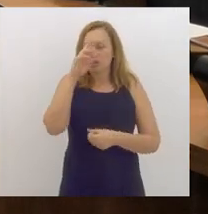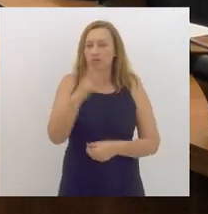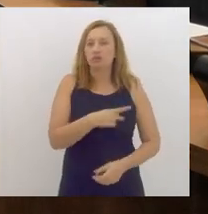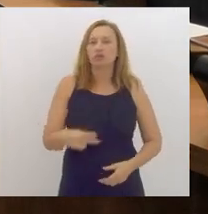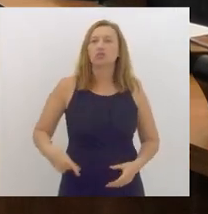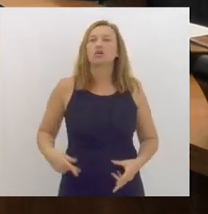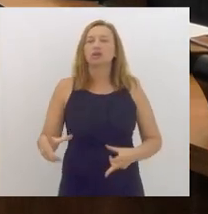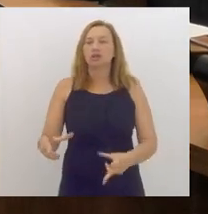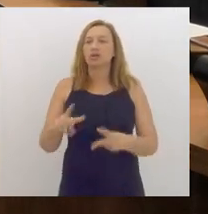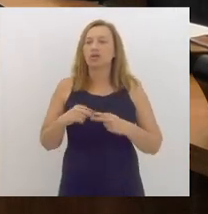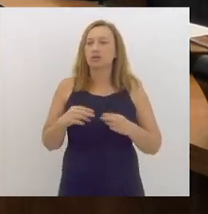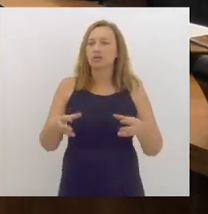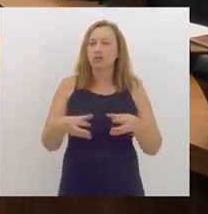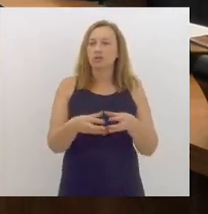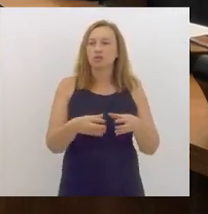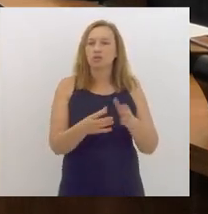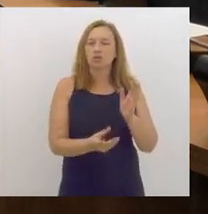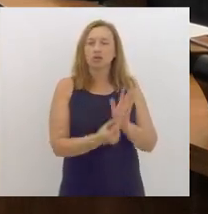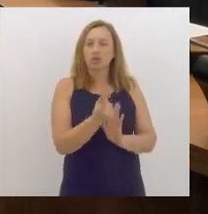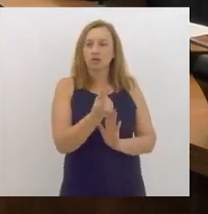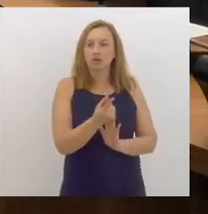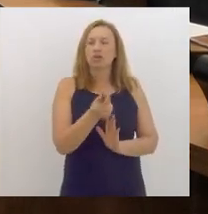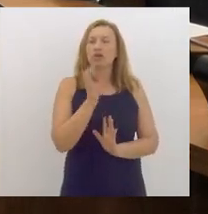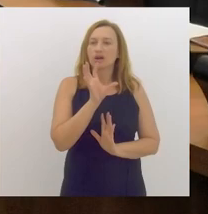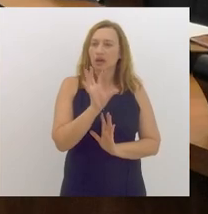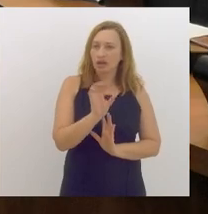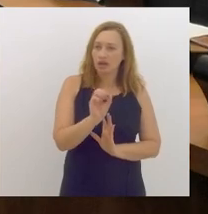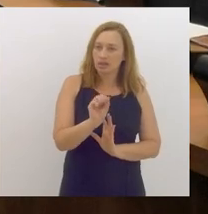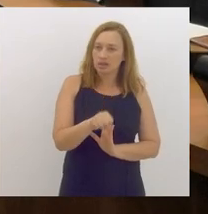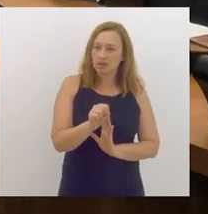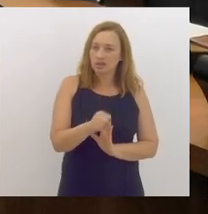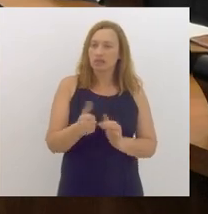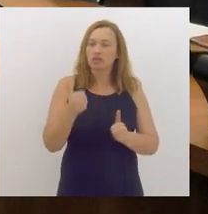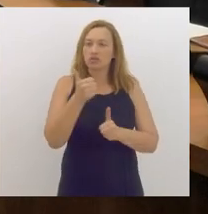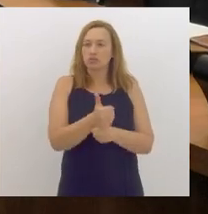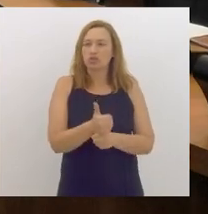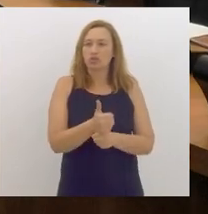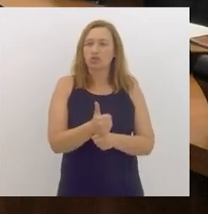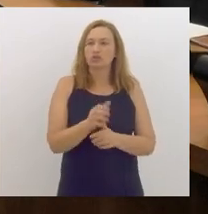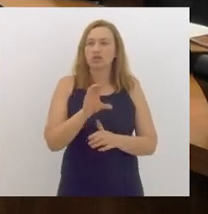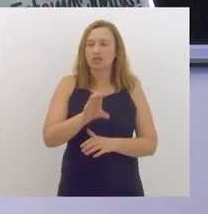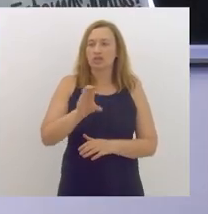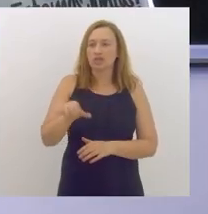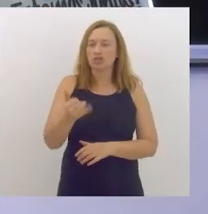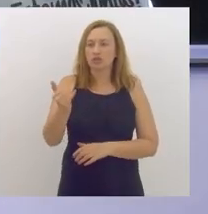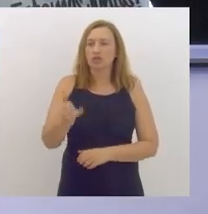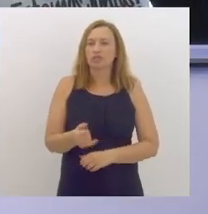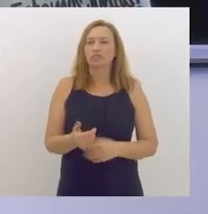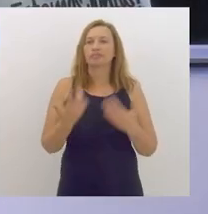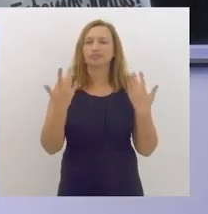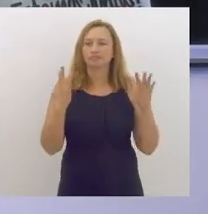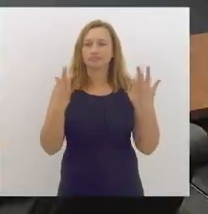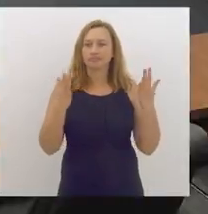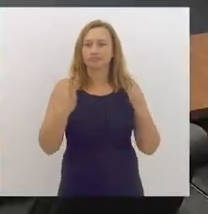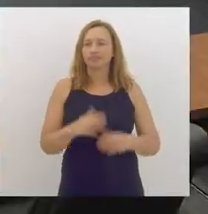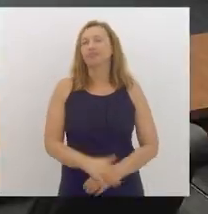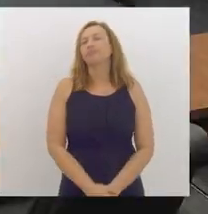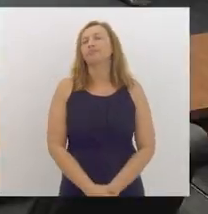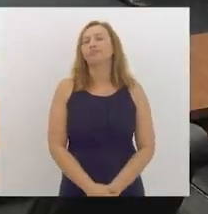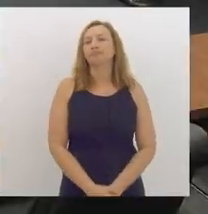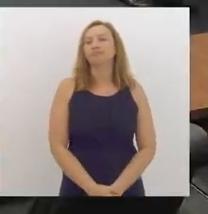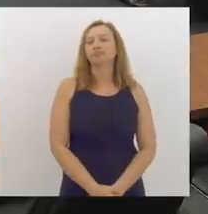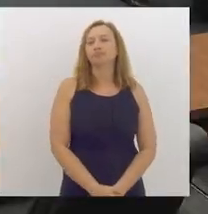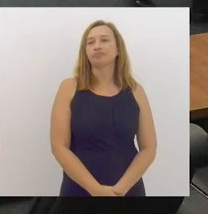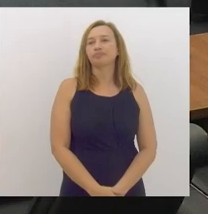no mérito, pela Comissão de Orçamento, favorável ao substitutivo da CCJ. Com os